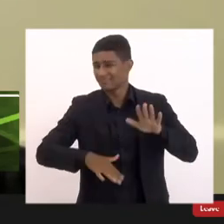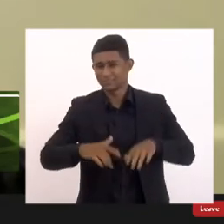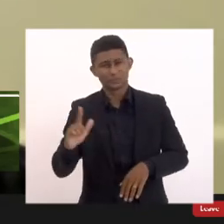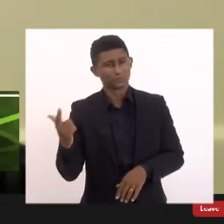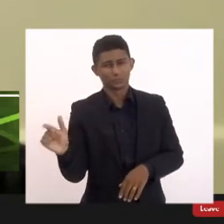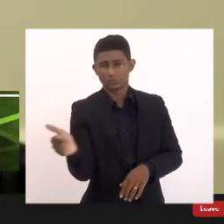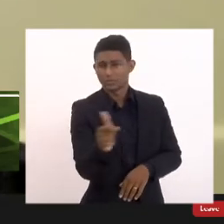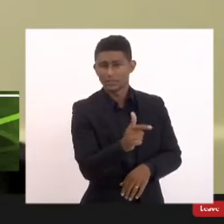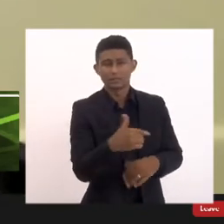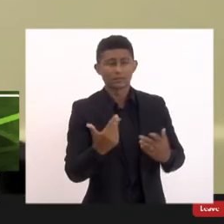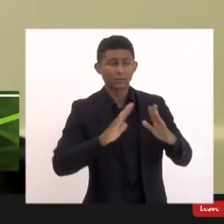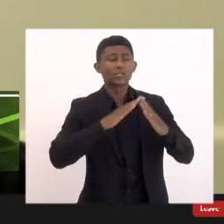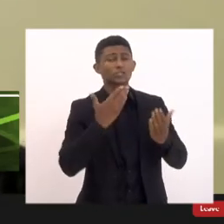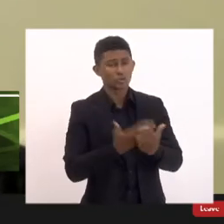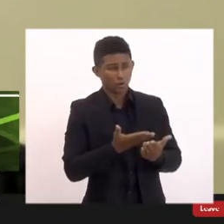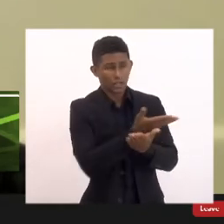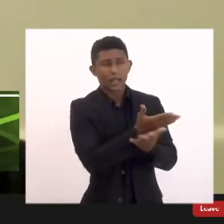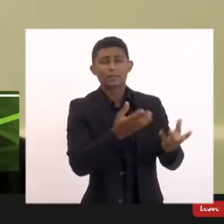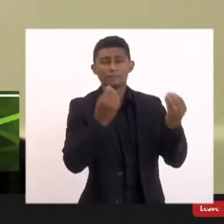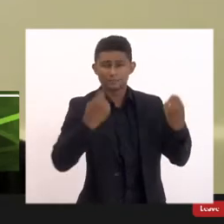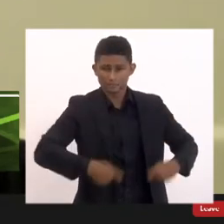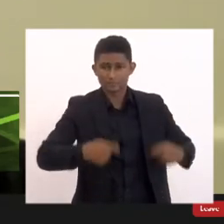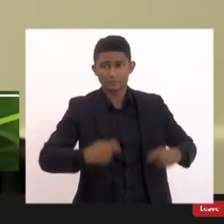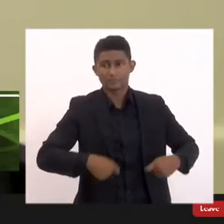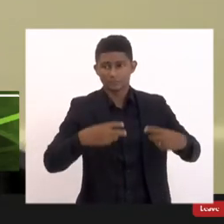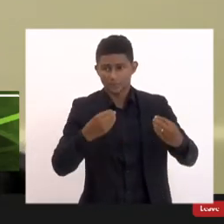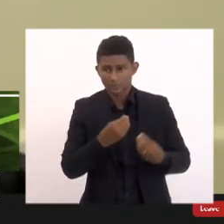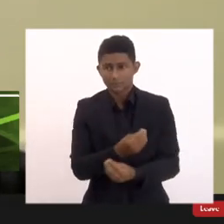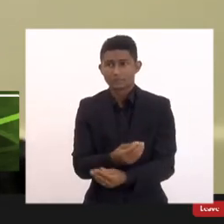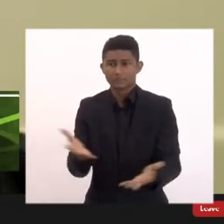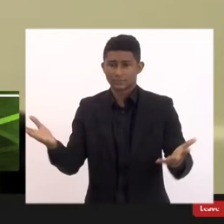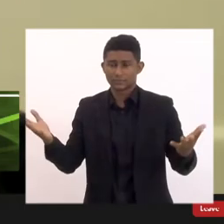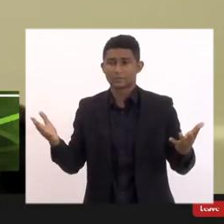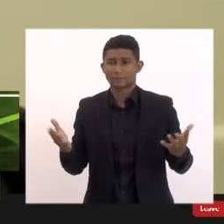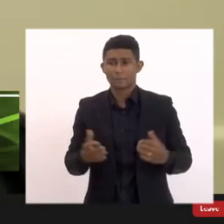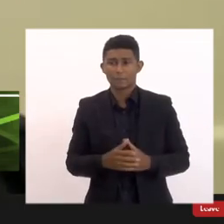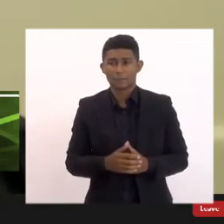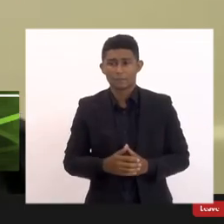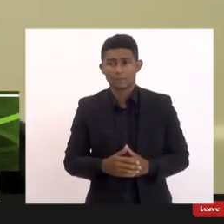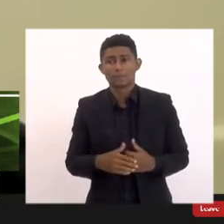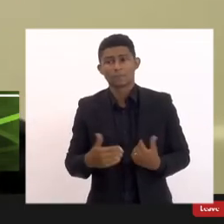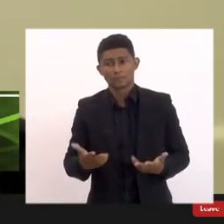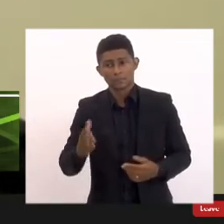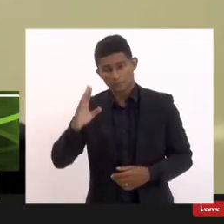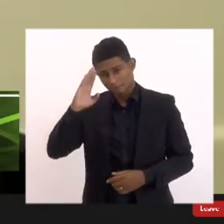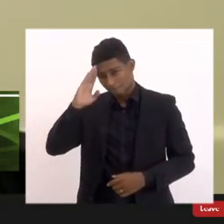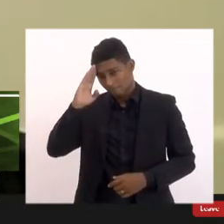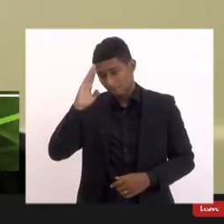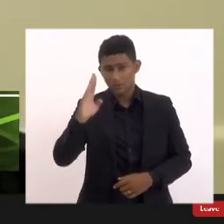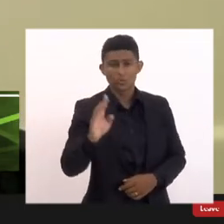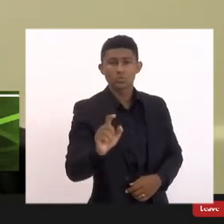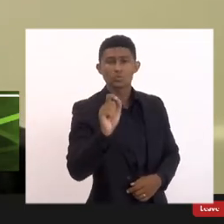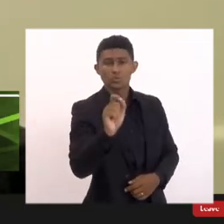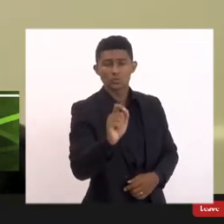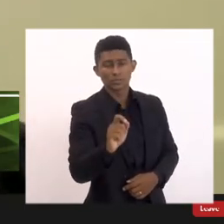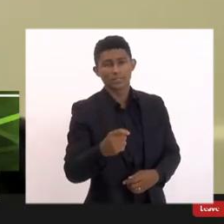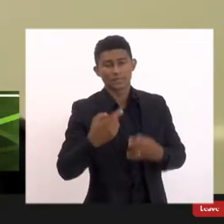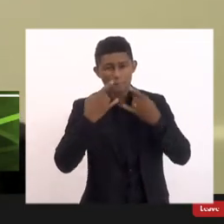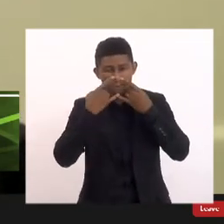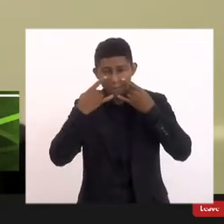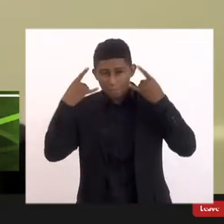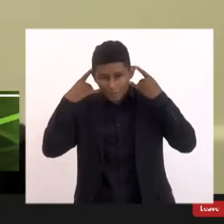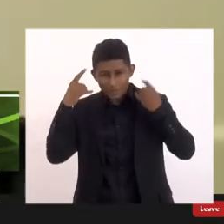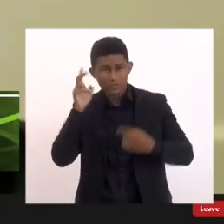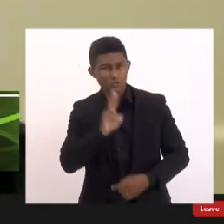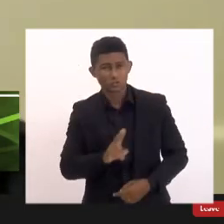a reposição da máscara, caso a máscara não seja uma máscara adequada. Mas o mais importante é a cultura do uso da máscara em